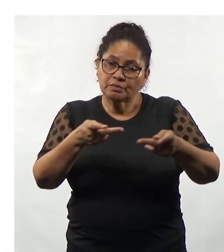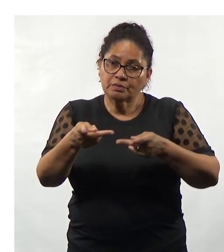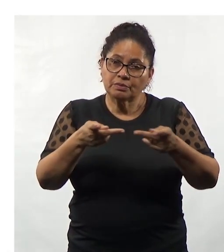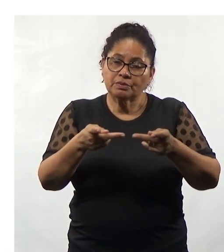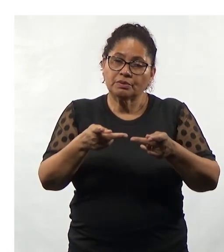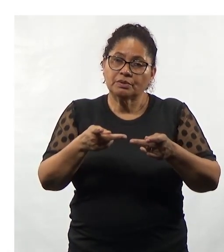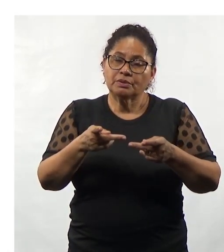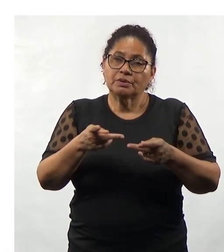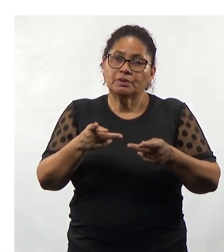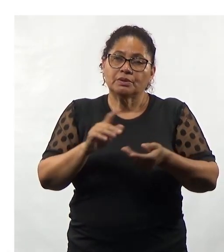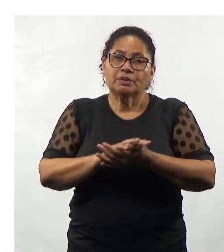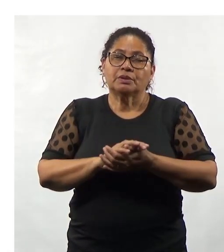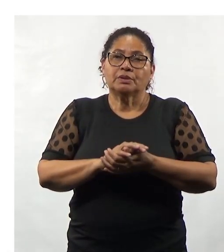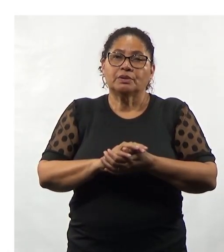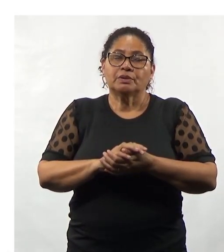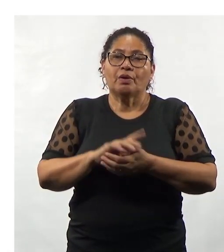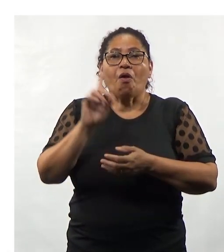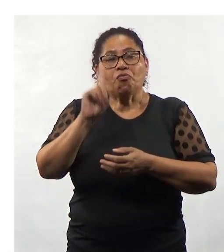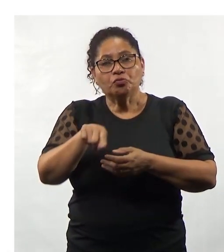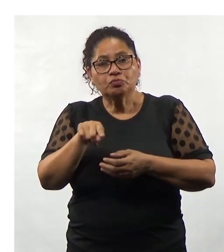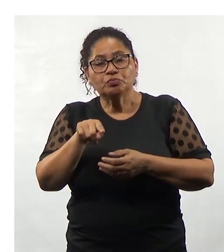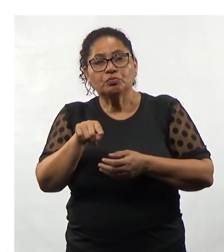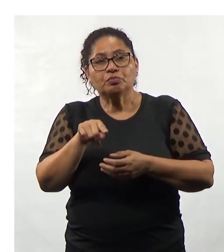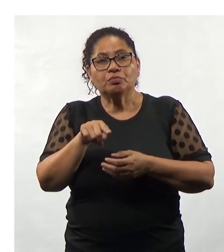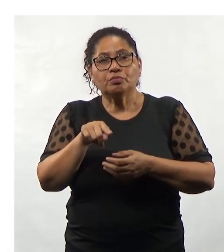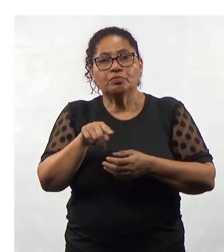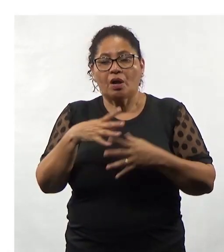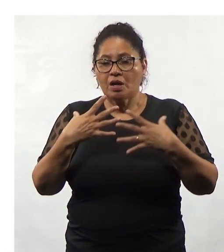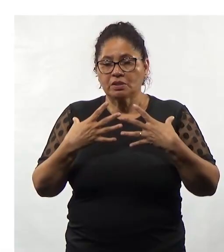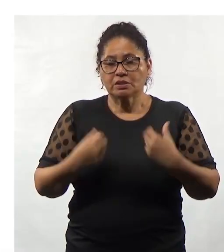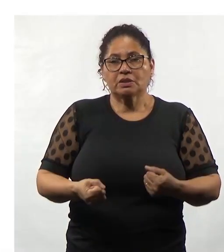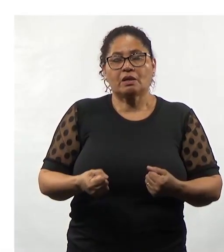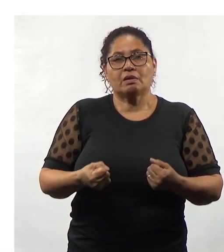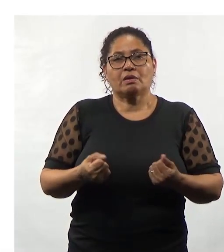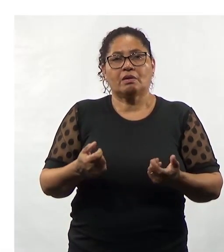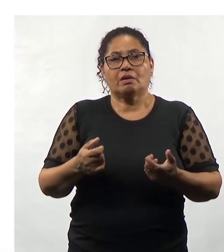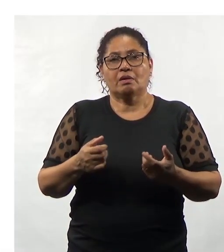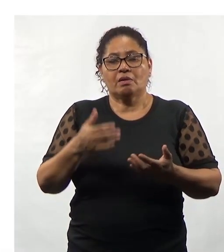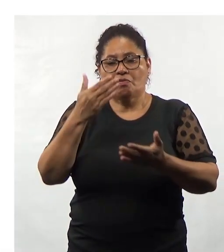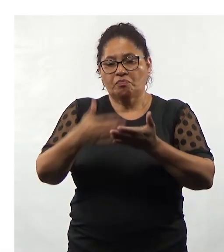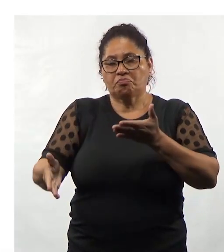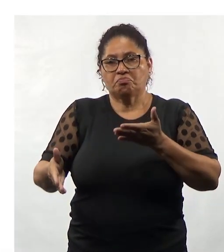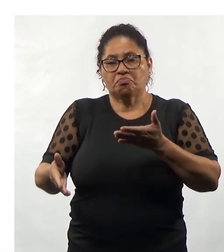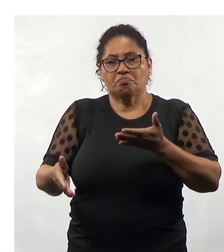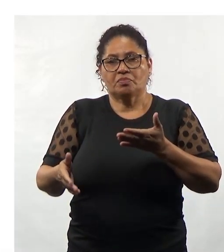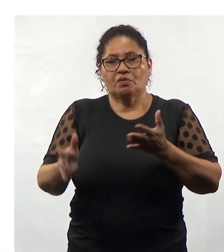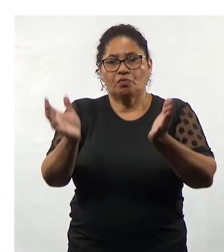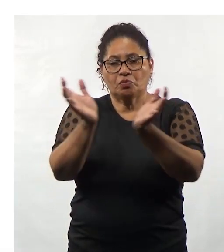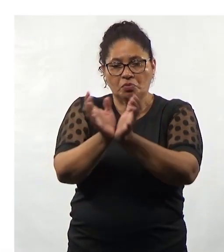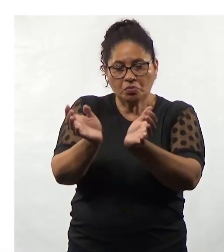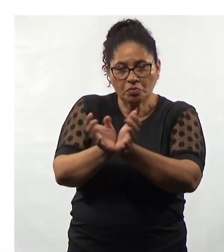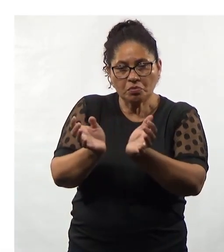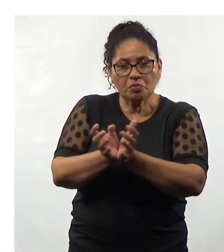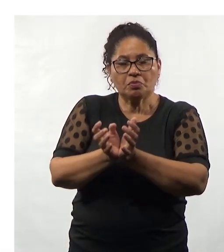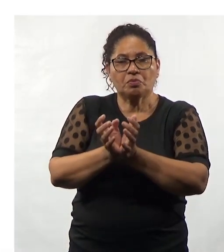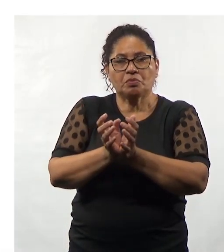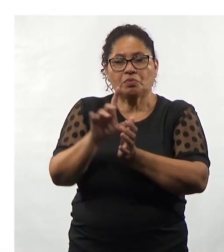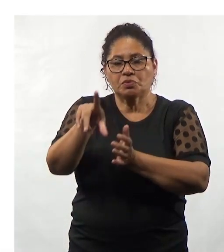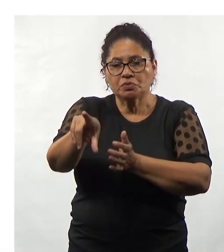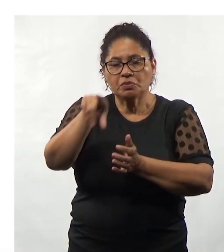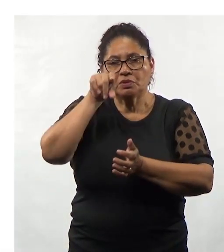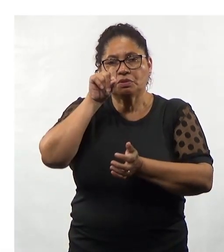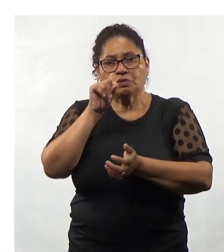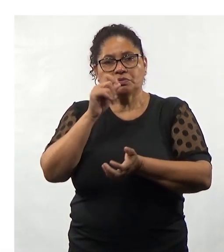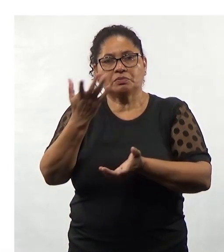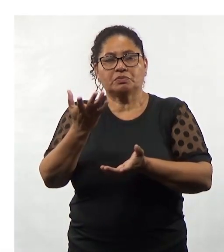projeto ele foi aceito, foi eliminado, foi classificado,